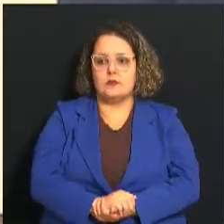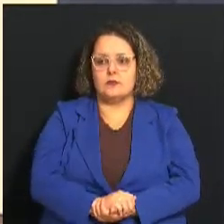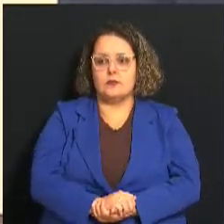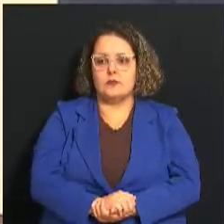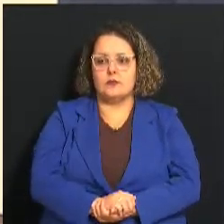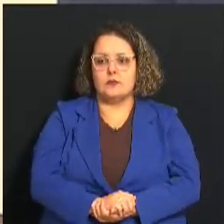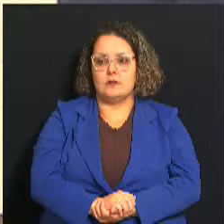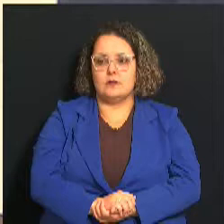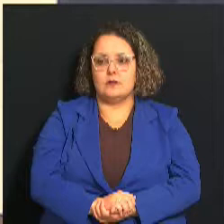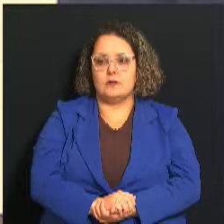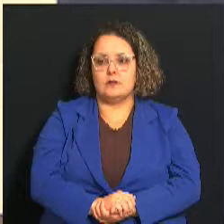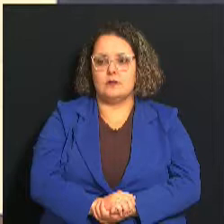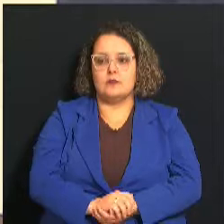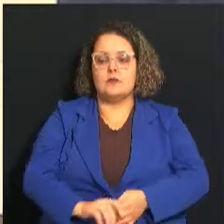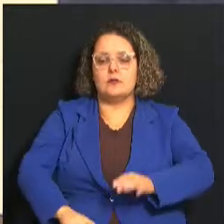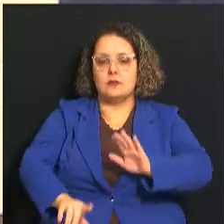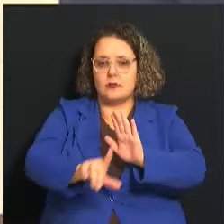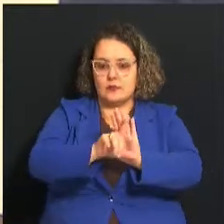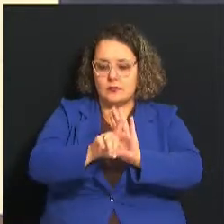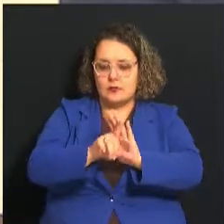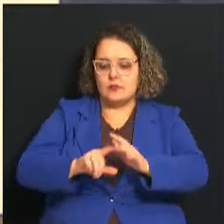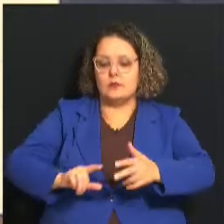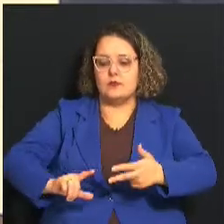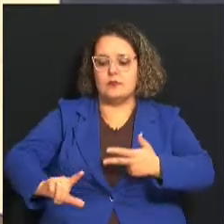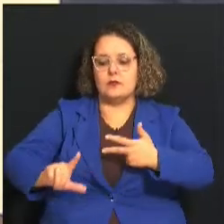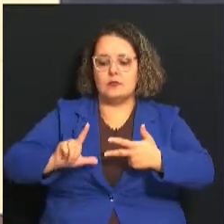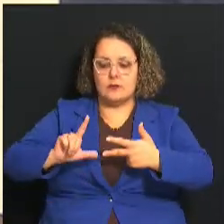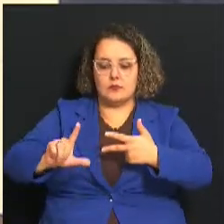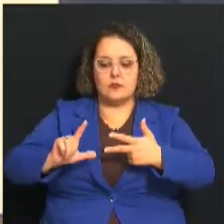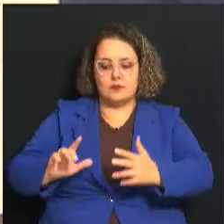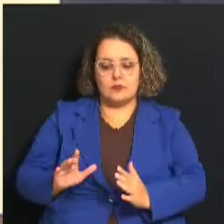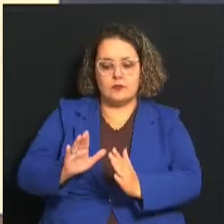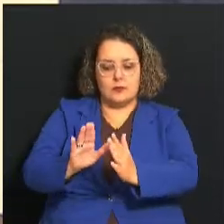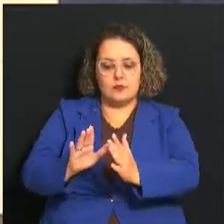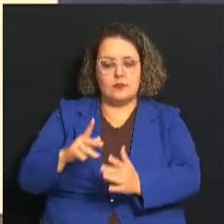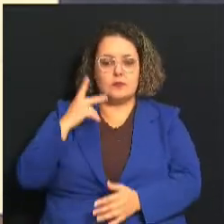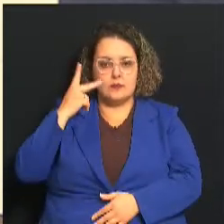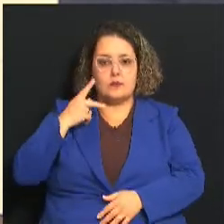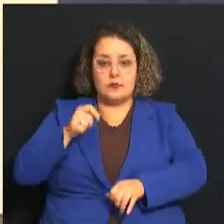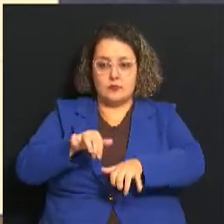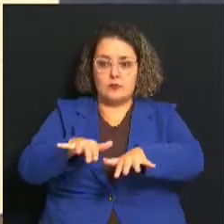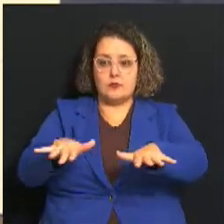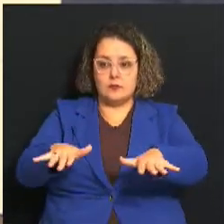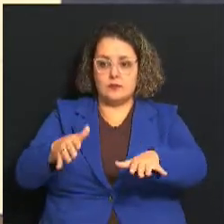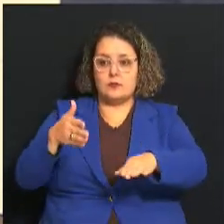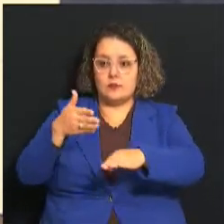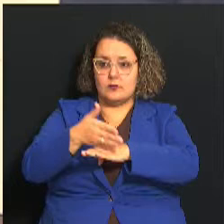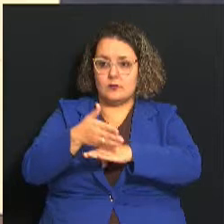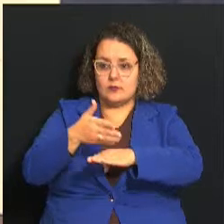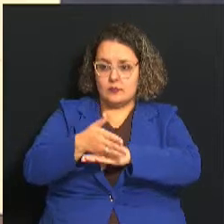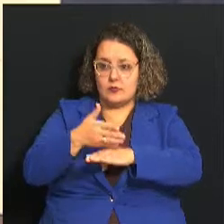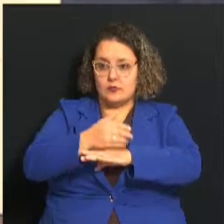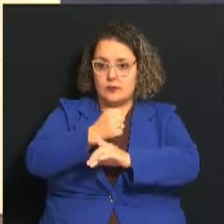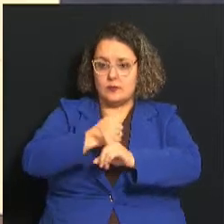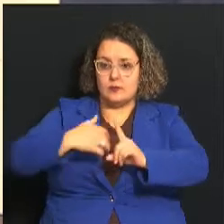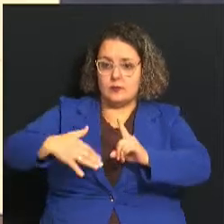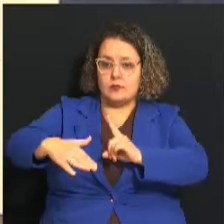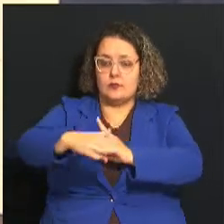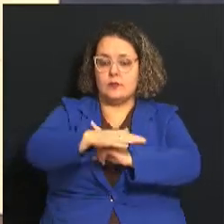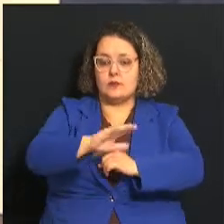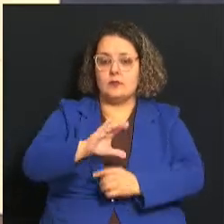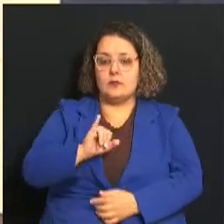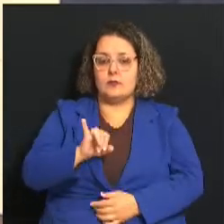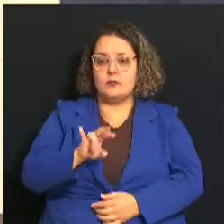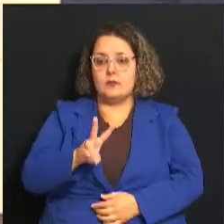instrumento legislativo de criação de frente mais ampla, com a participação da sociedade civil, é